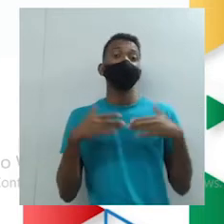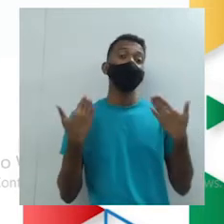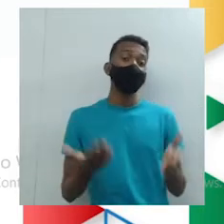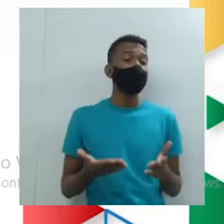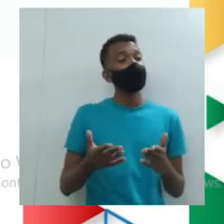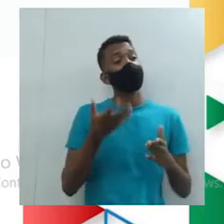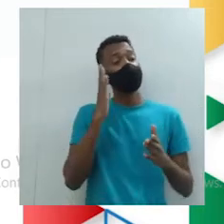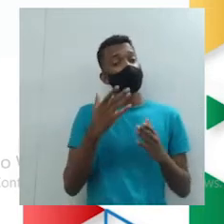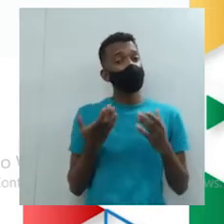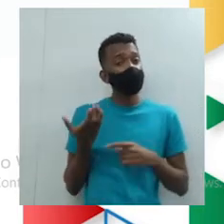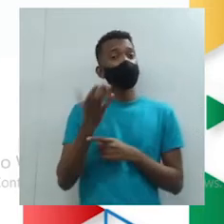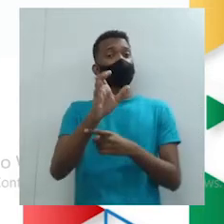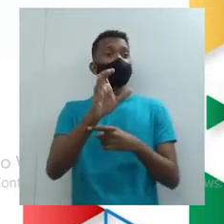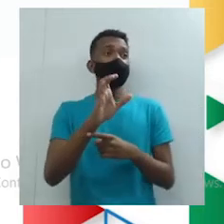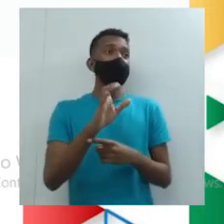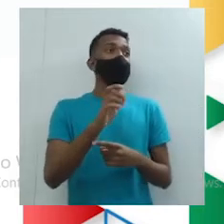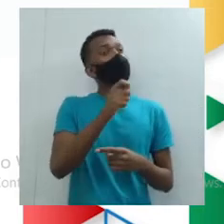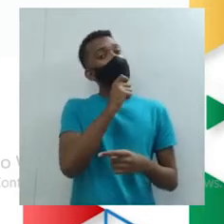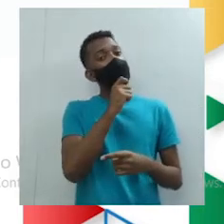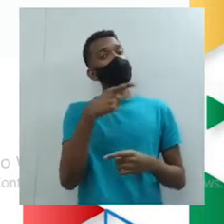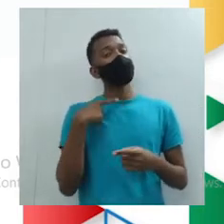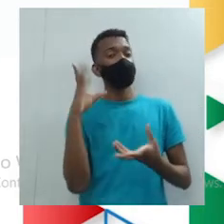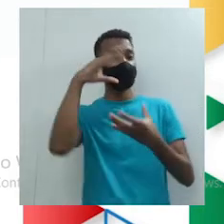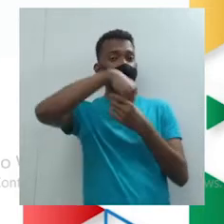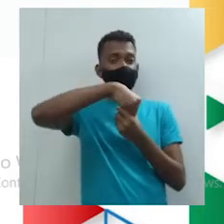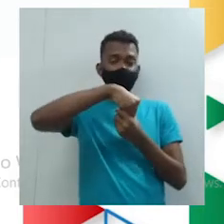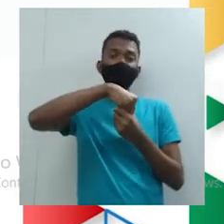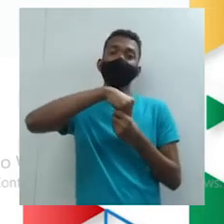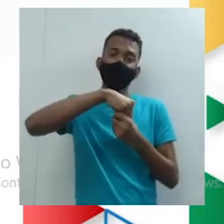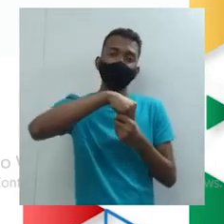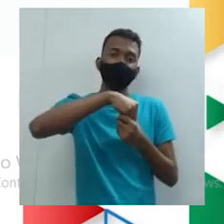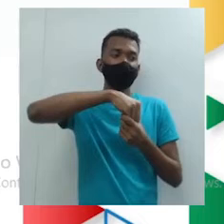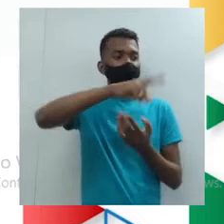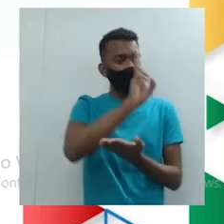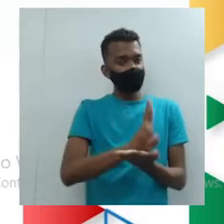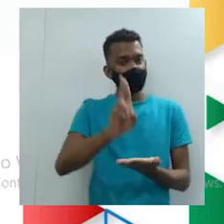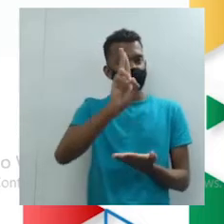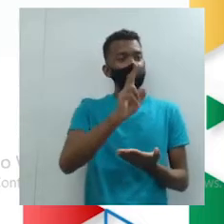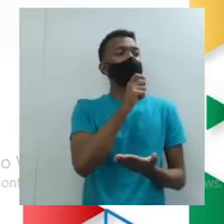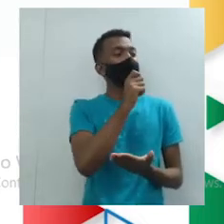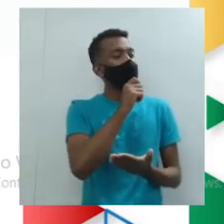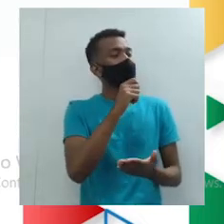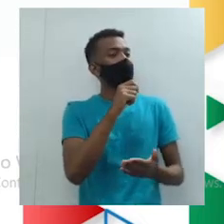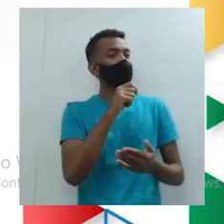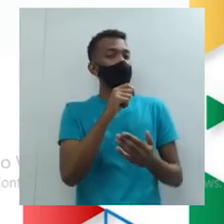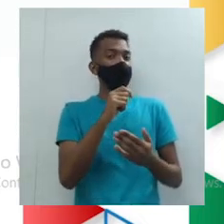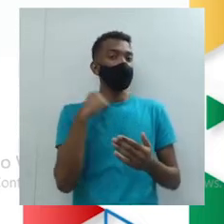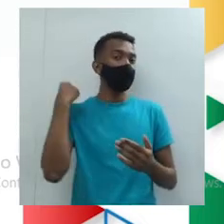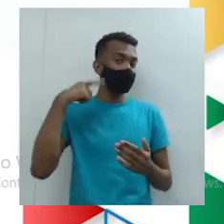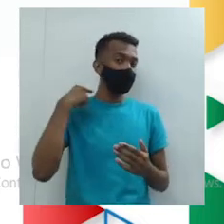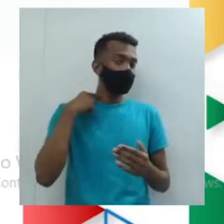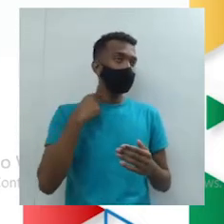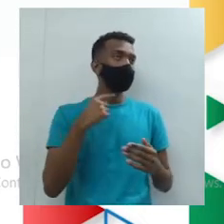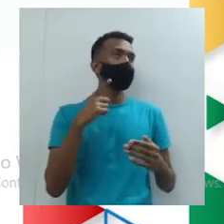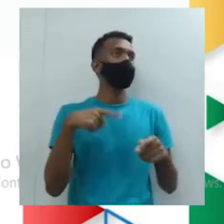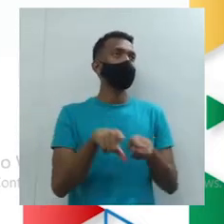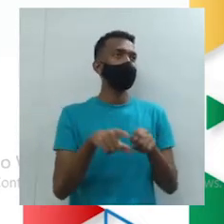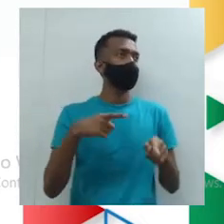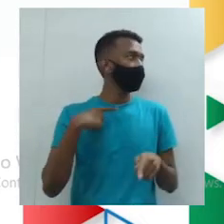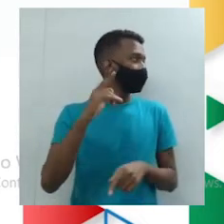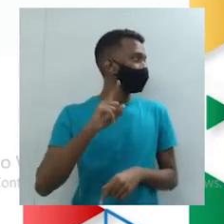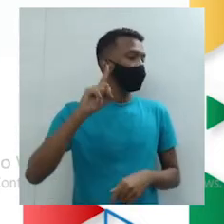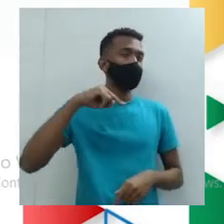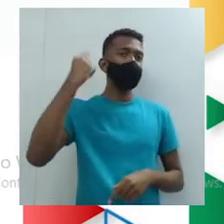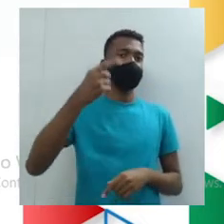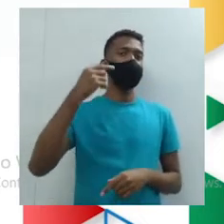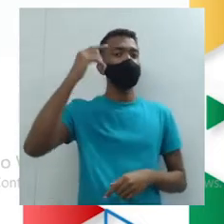ele publicou quando ainda estava na universidade, né? Ainda estava terminando o curso de Direito. Depois vem o Memórias do Boi